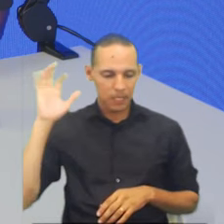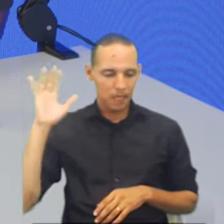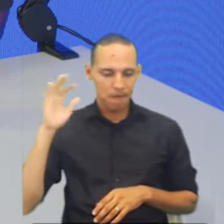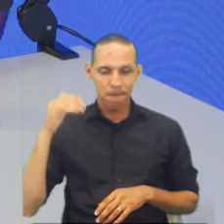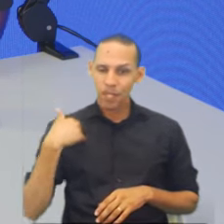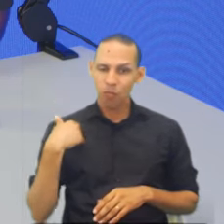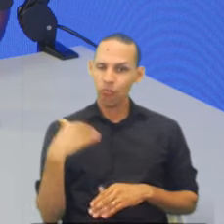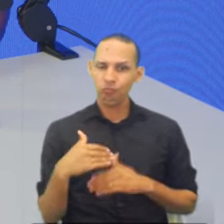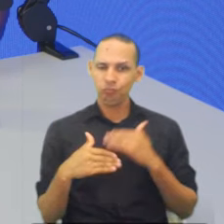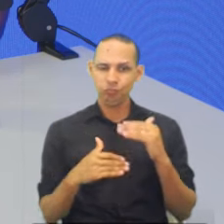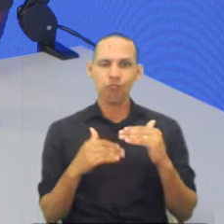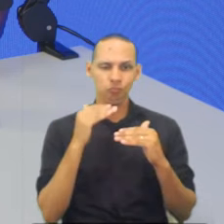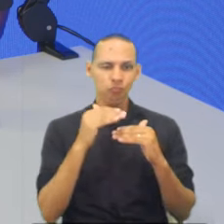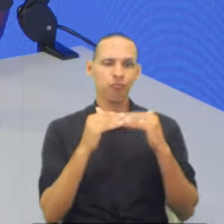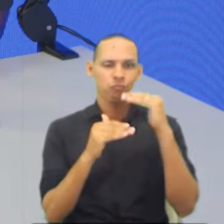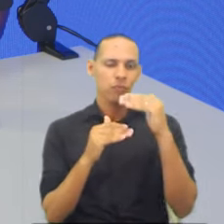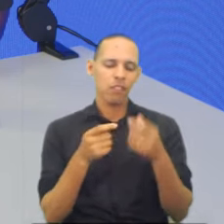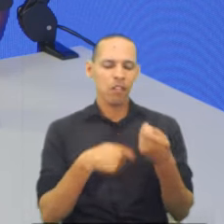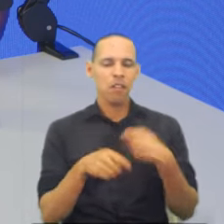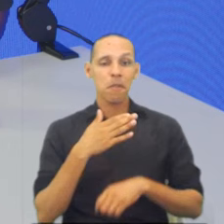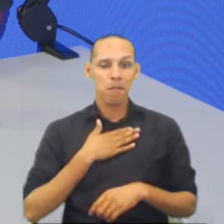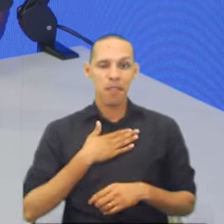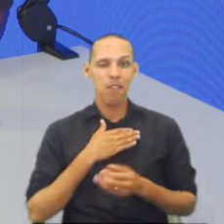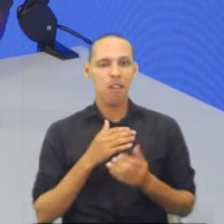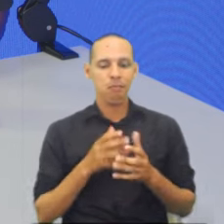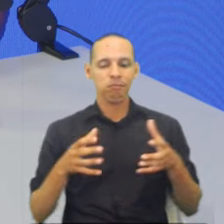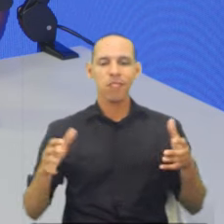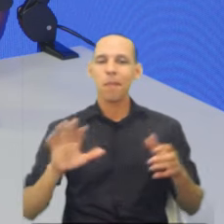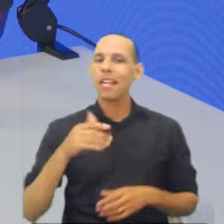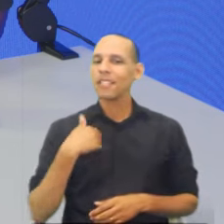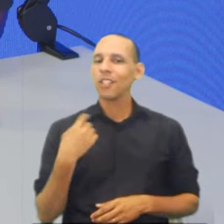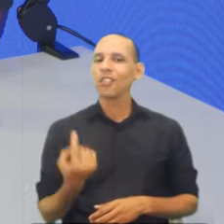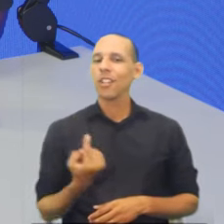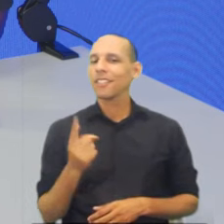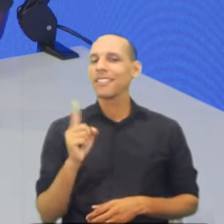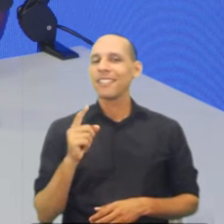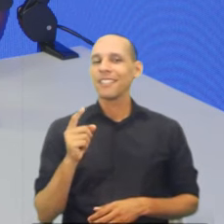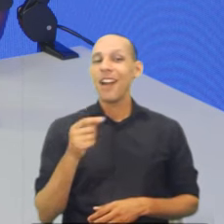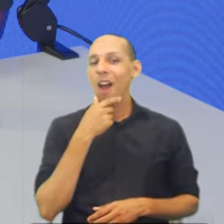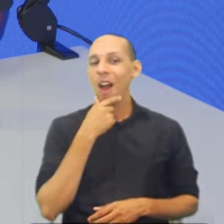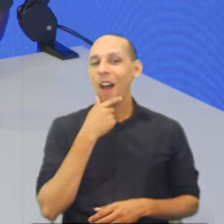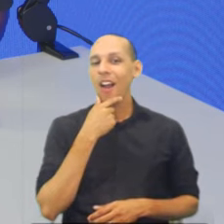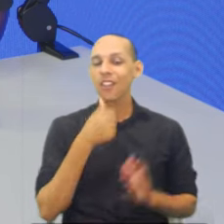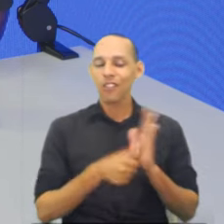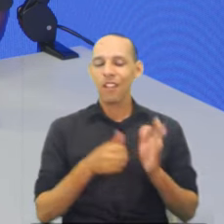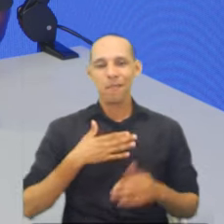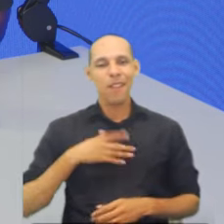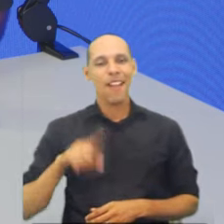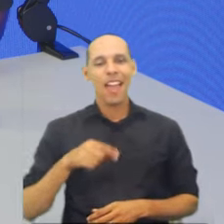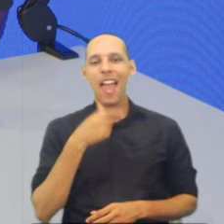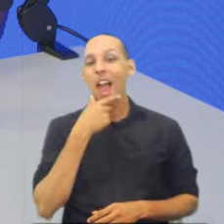eh acendendo né meu negócio cresce mas eu não tô sozinha o meu sócio é um homem branco